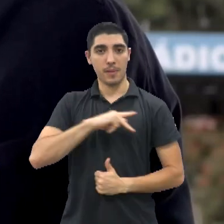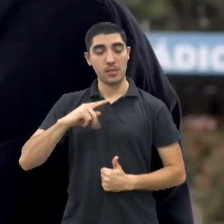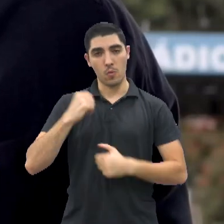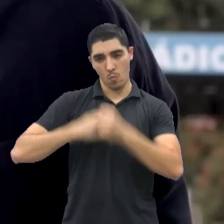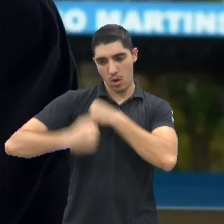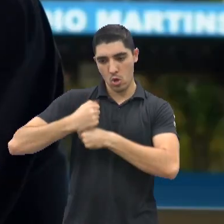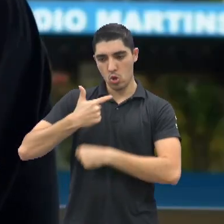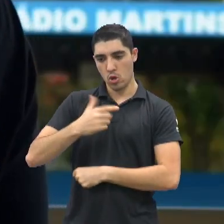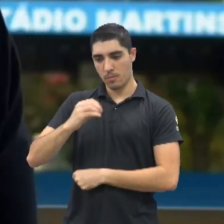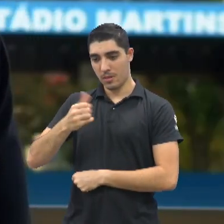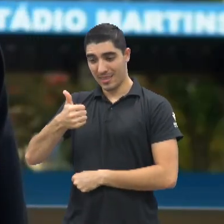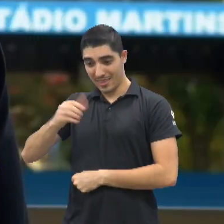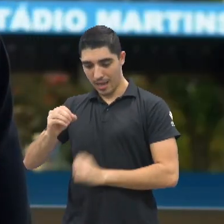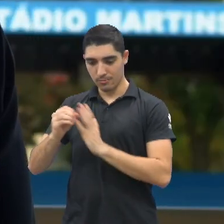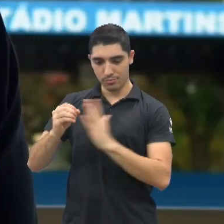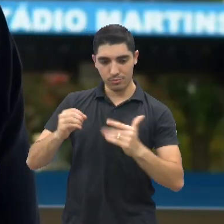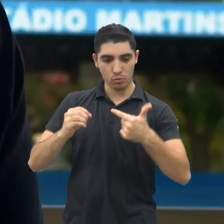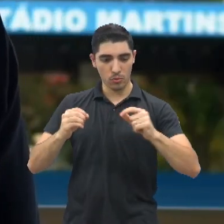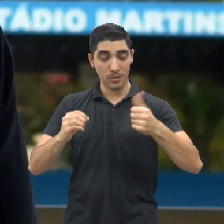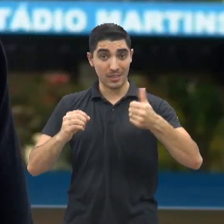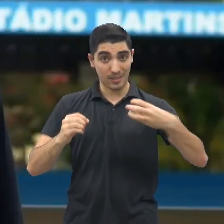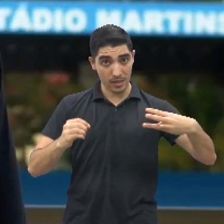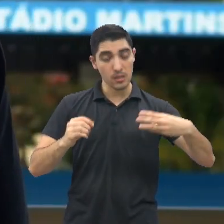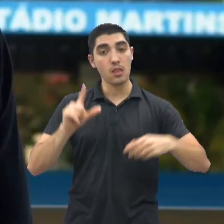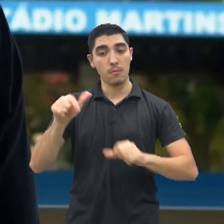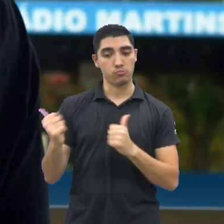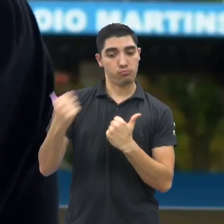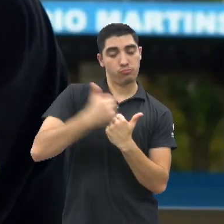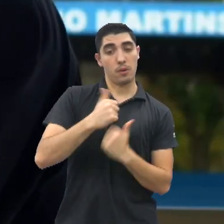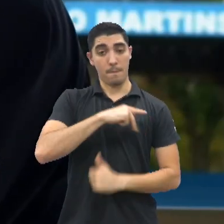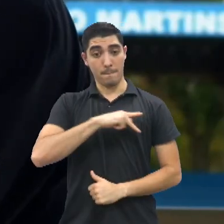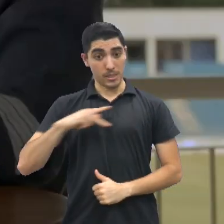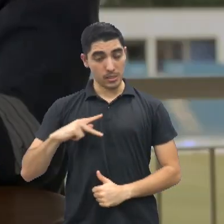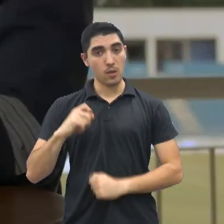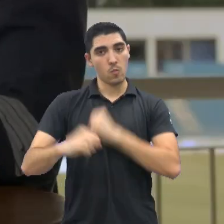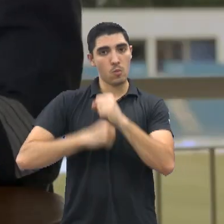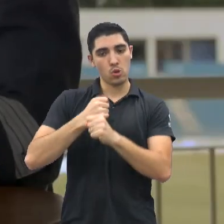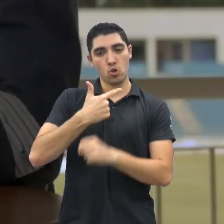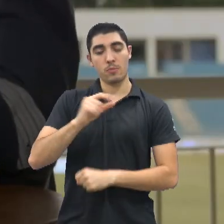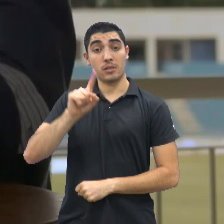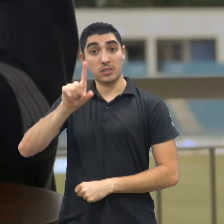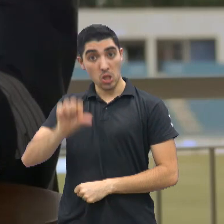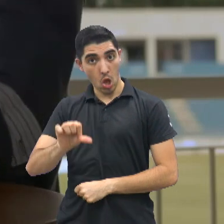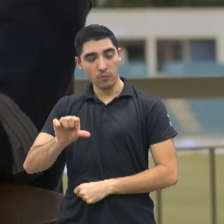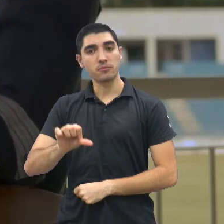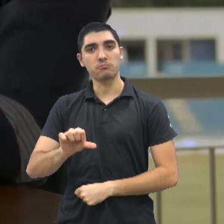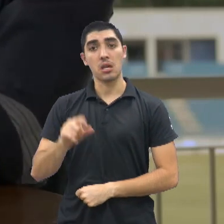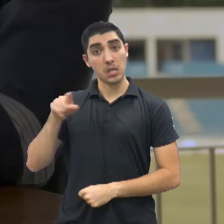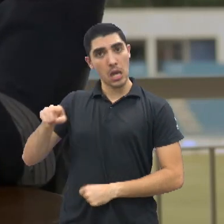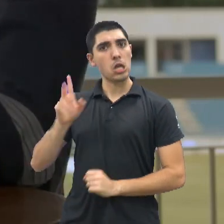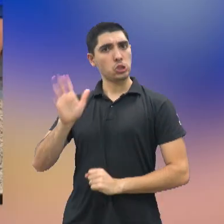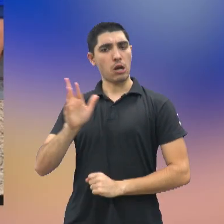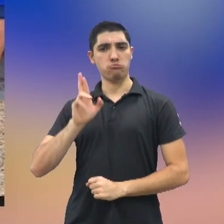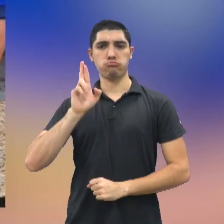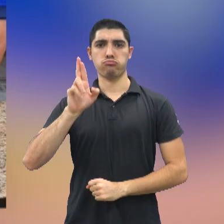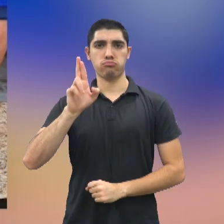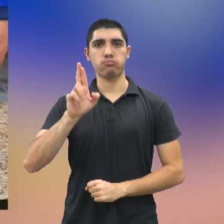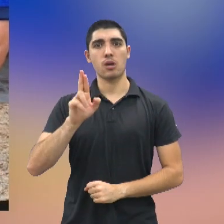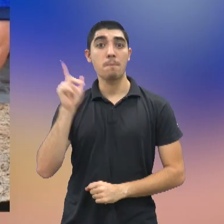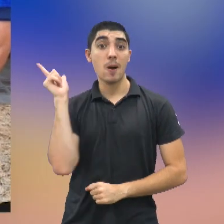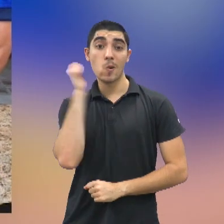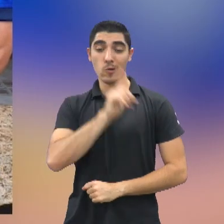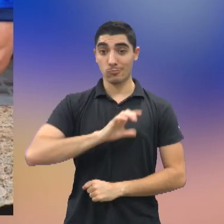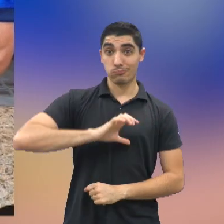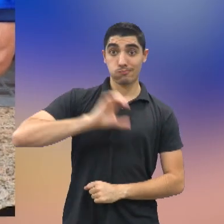e 2013 foi eleito presidente em 2019 por aclamação e esteve à frente do Clube no único título